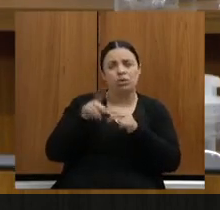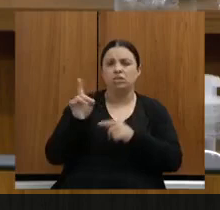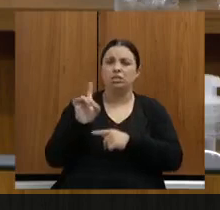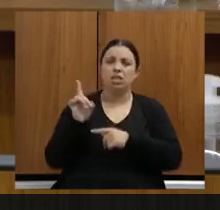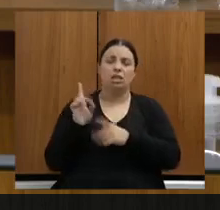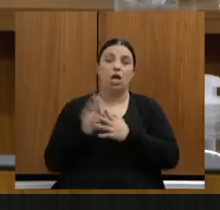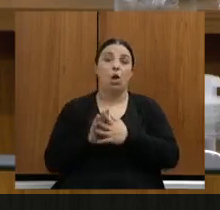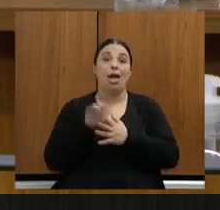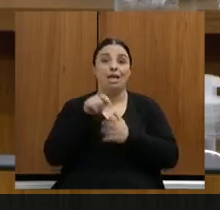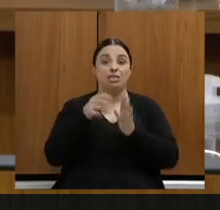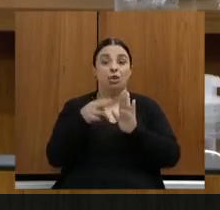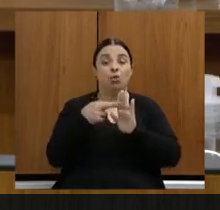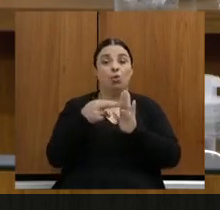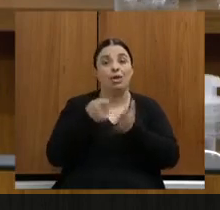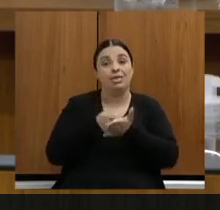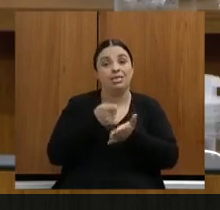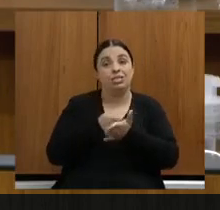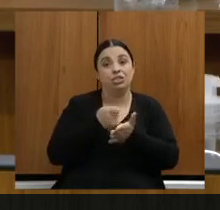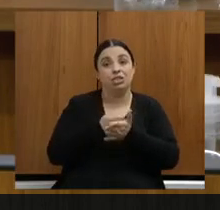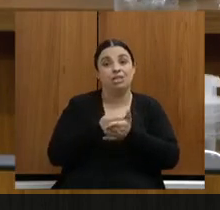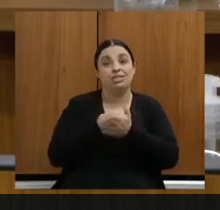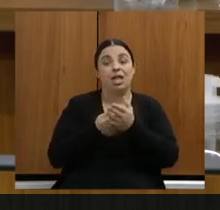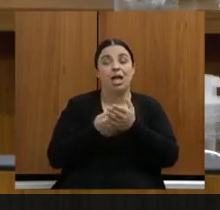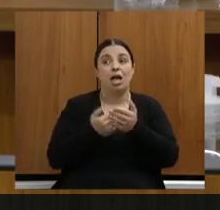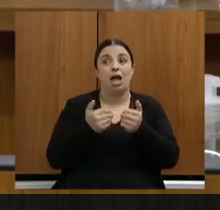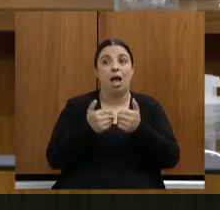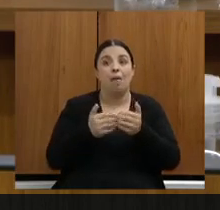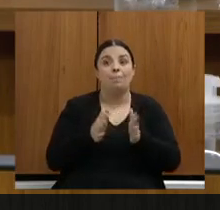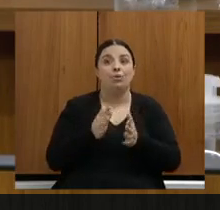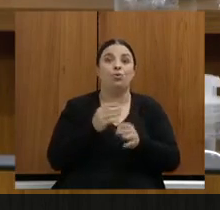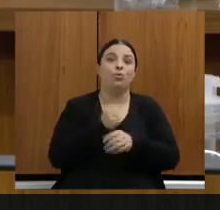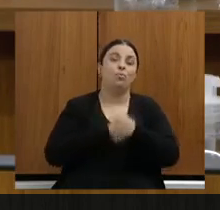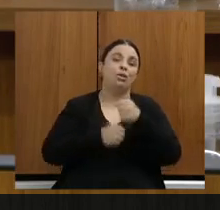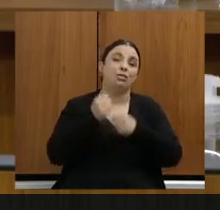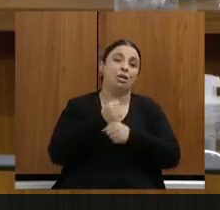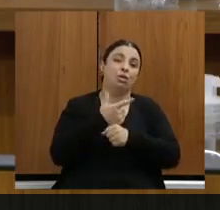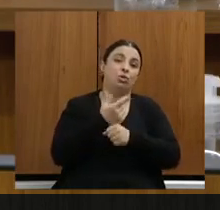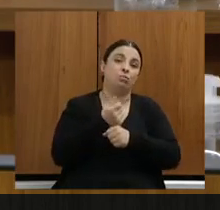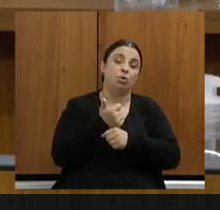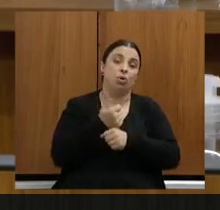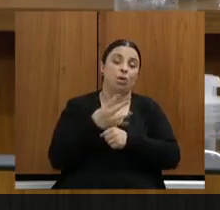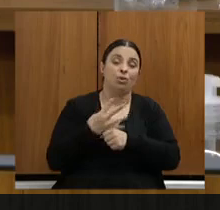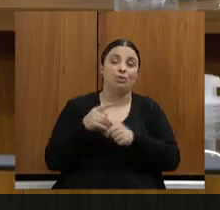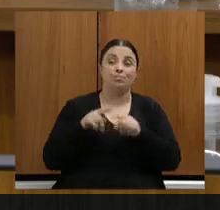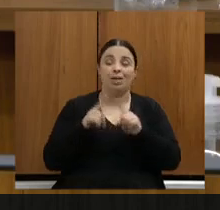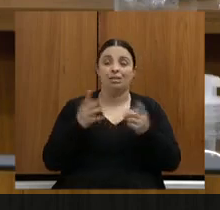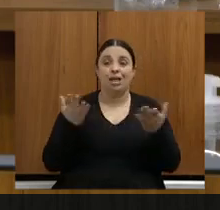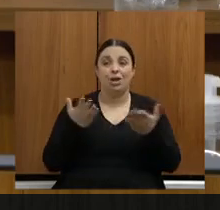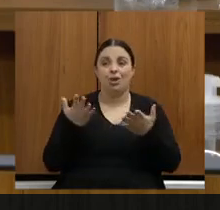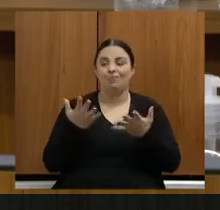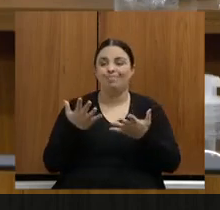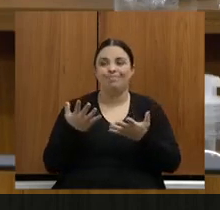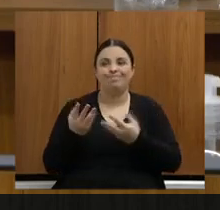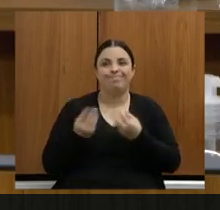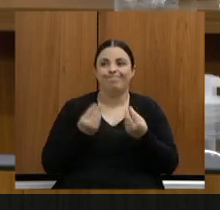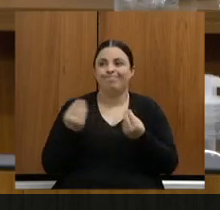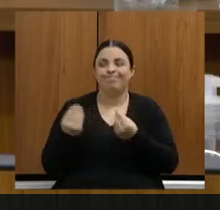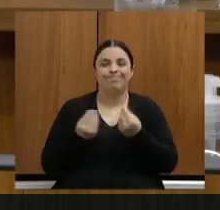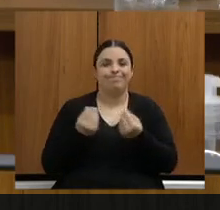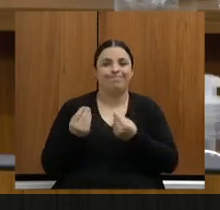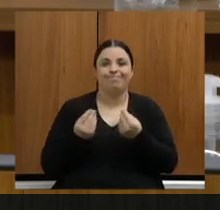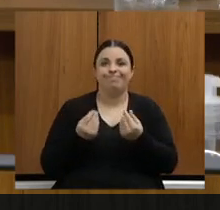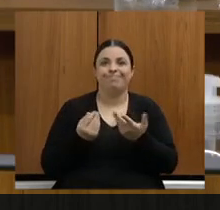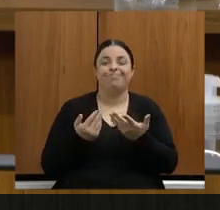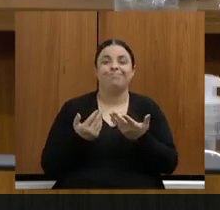Ministério de 2014 mas felizmente como se chegou um ponto que não tinha mais como foi vai ser